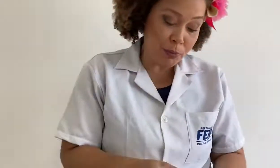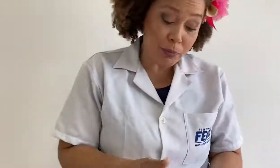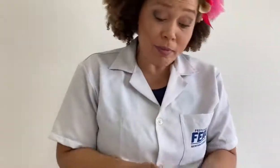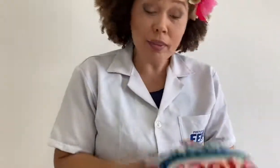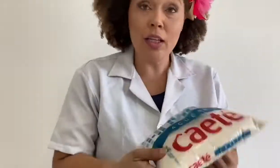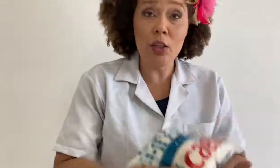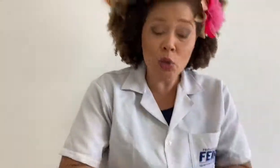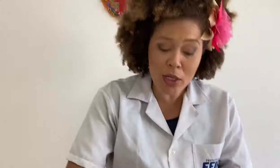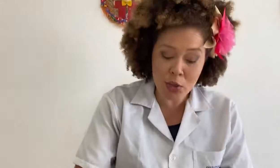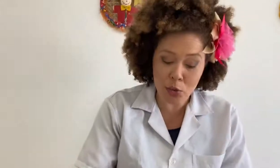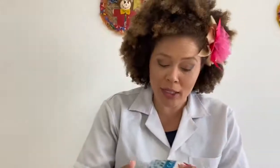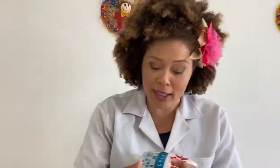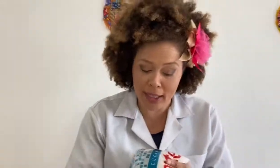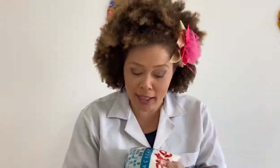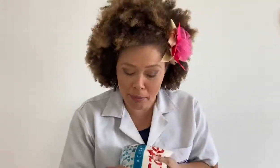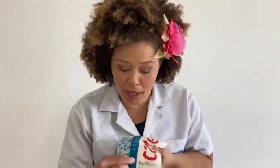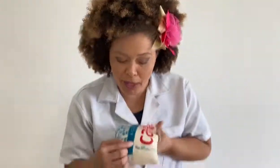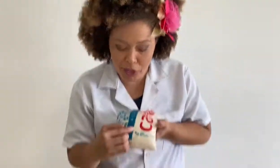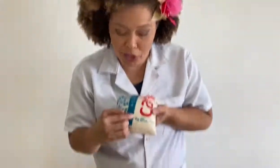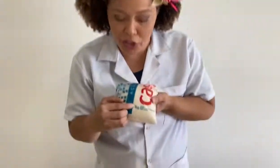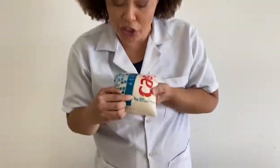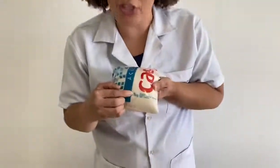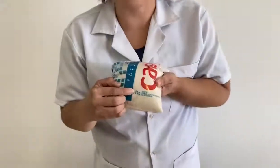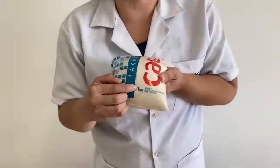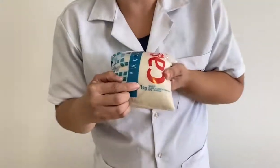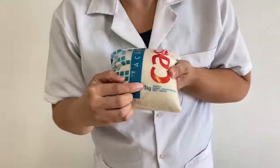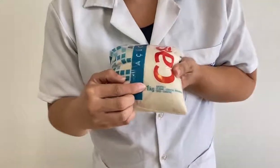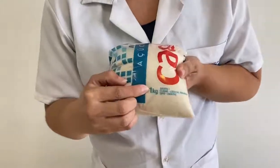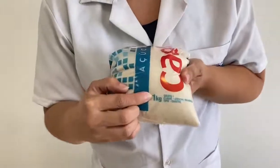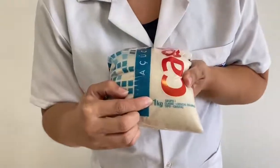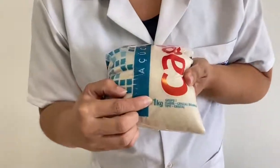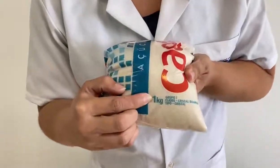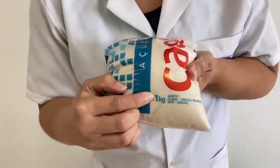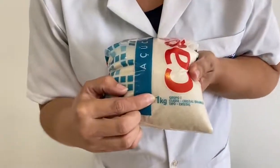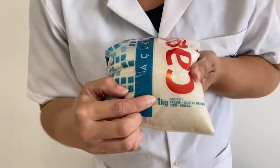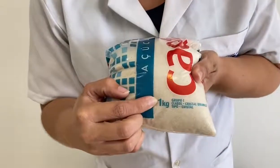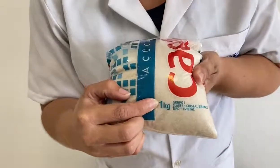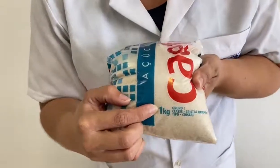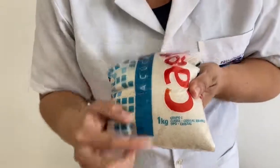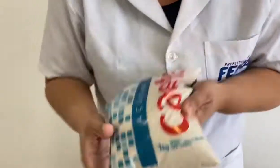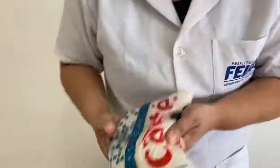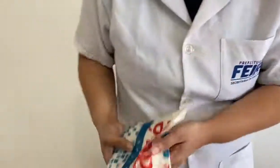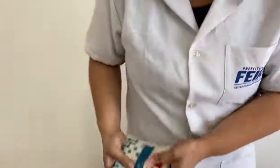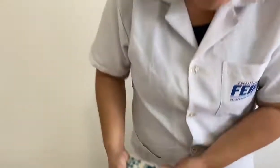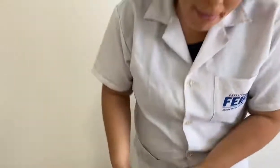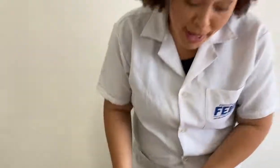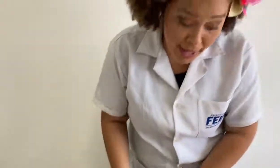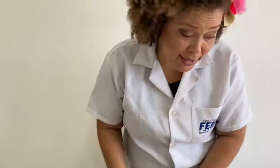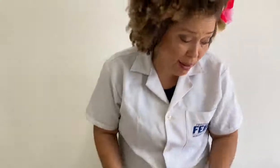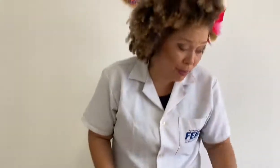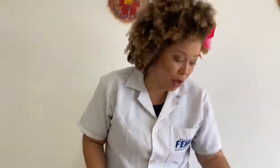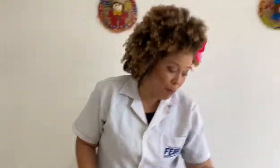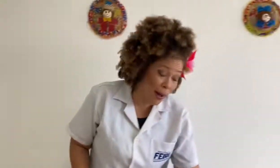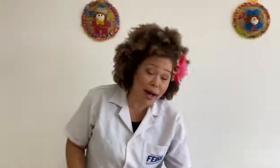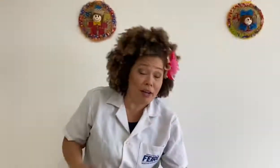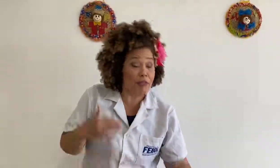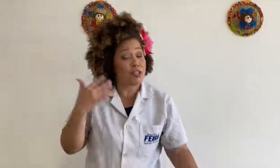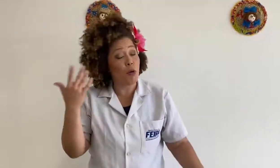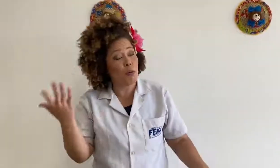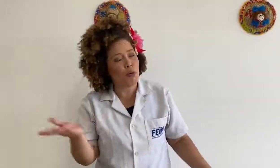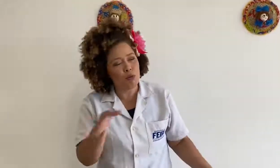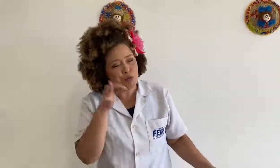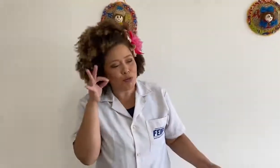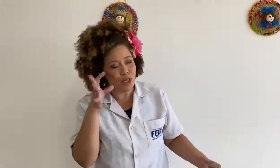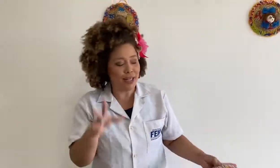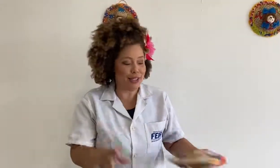só. No açúcar tem aqui na embalagem, ó, gente, dizendo 1 quilo, né? Mas a Pro, para